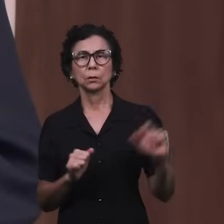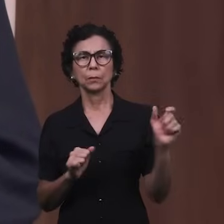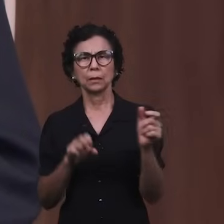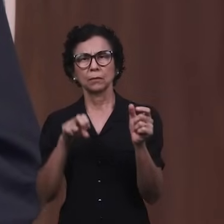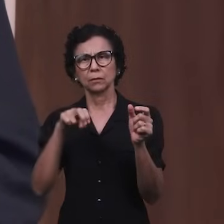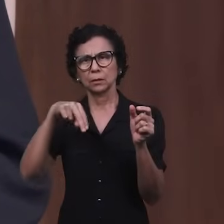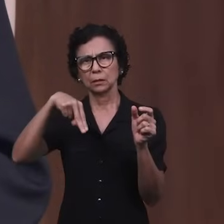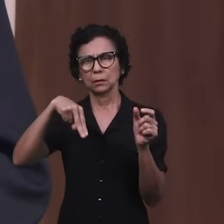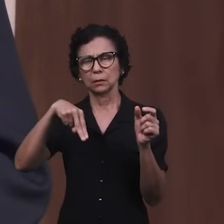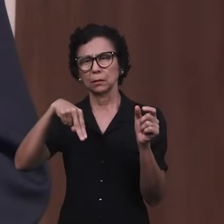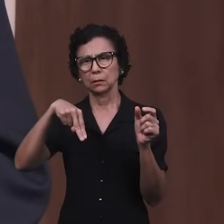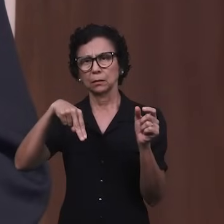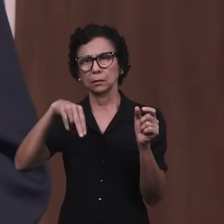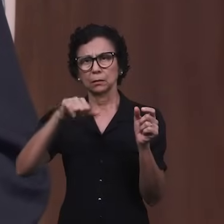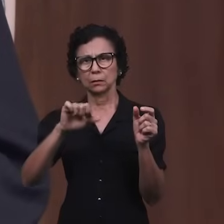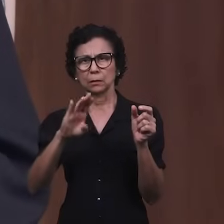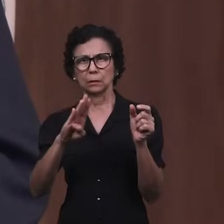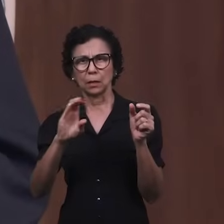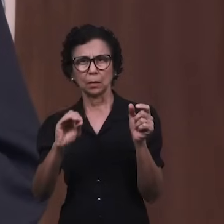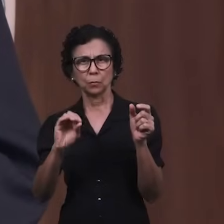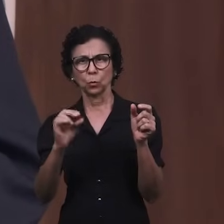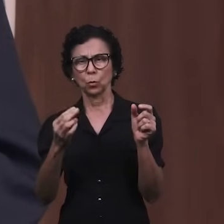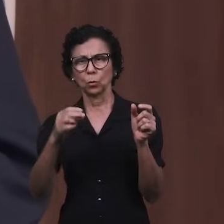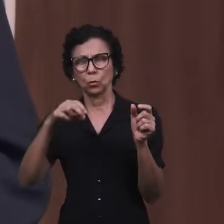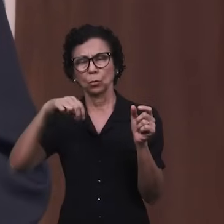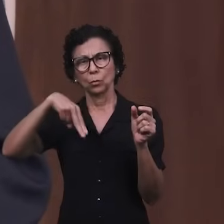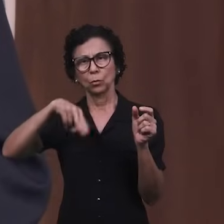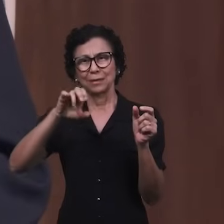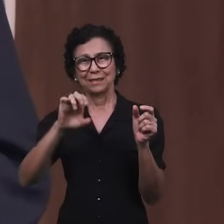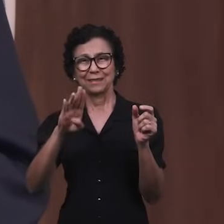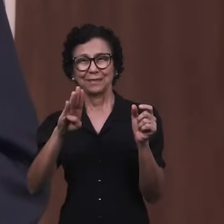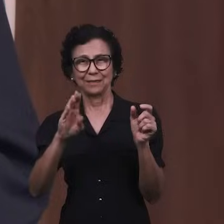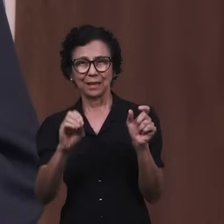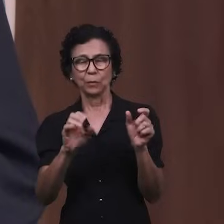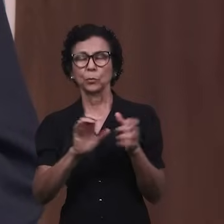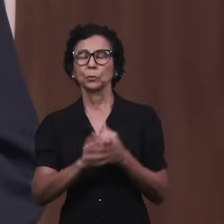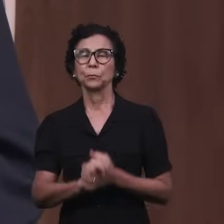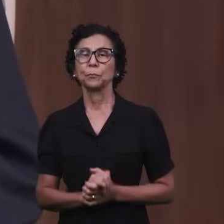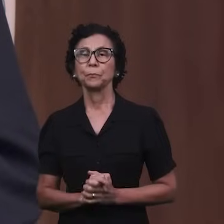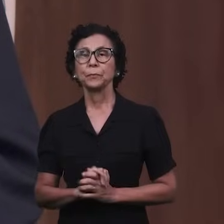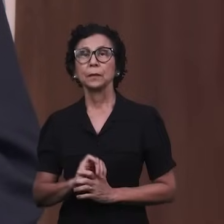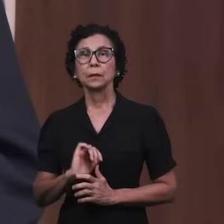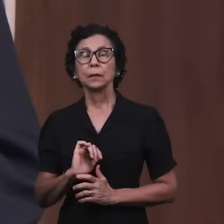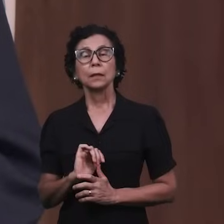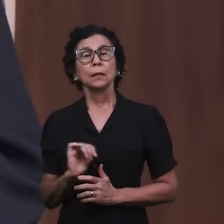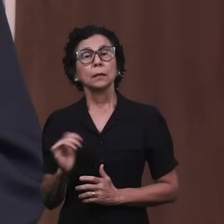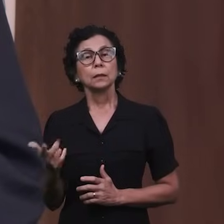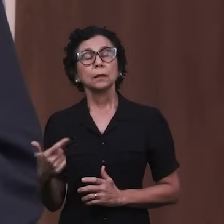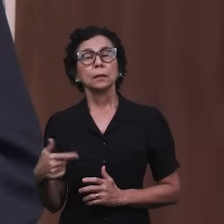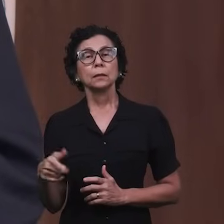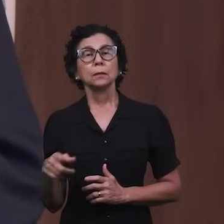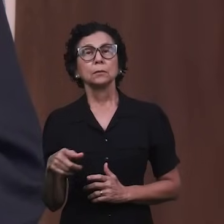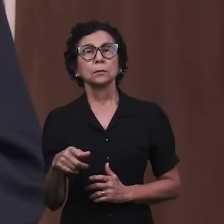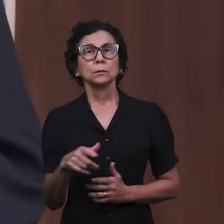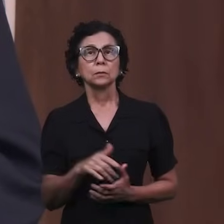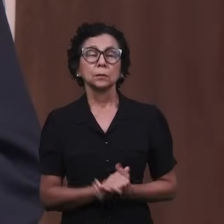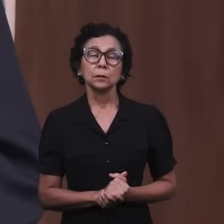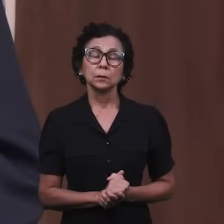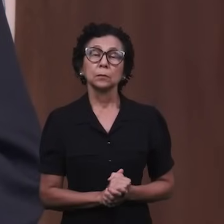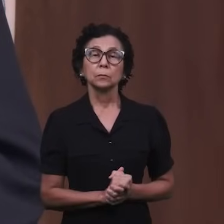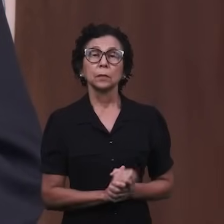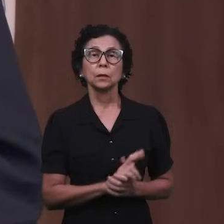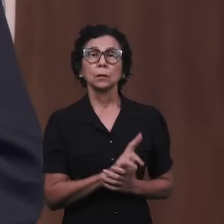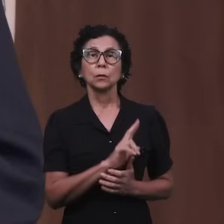que os jovens, juntamente com outros, foram colocados junto ao encarregado de realizar